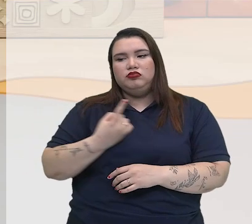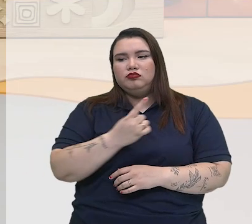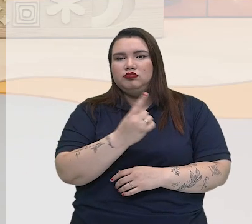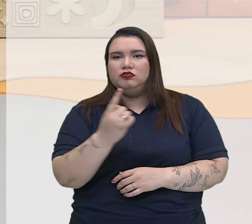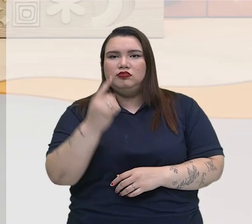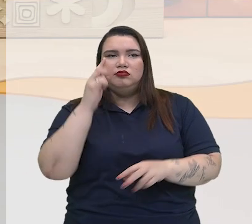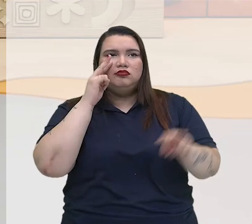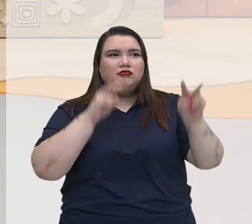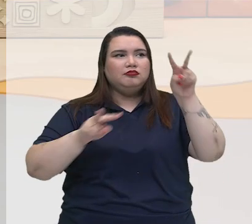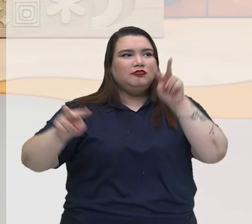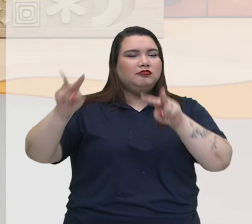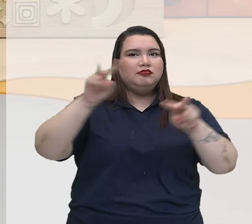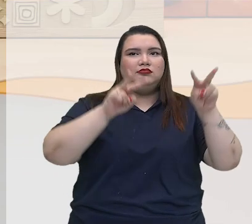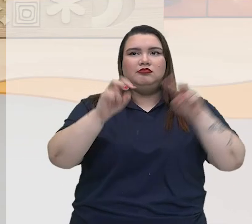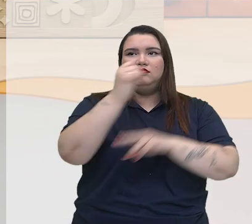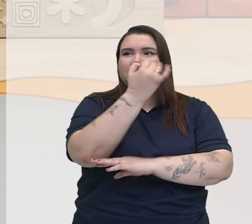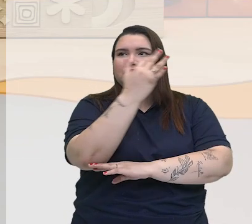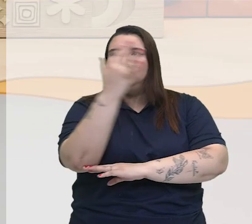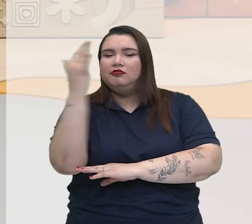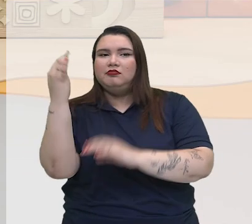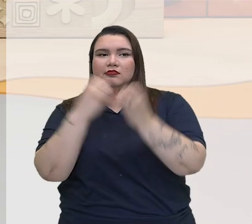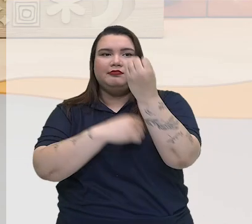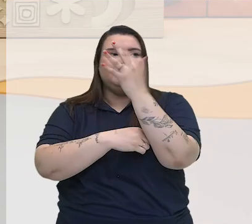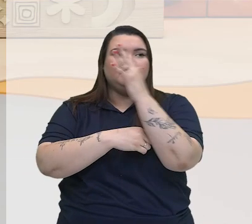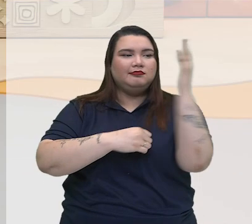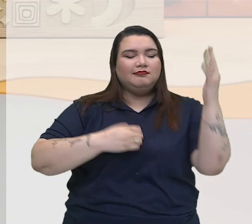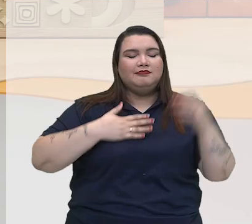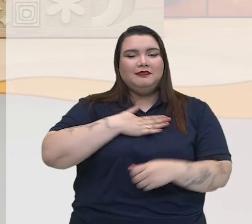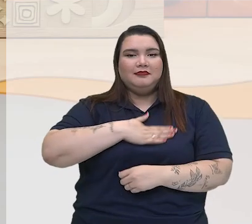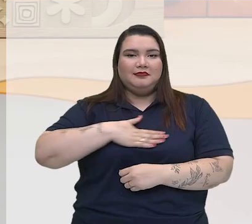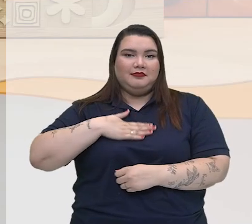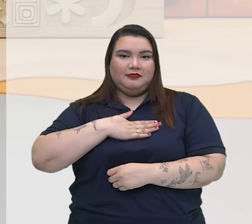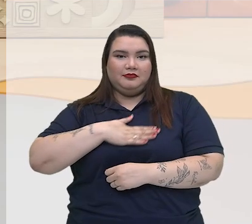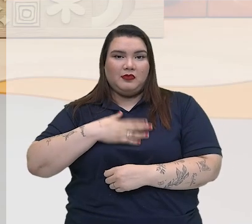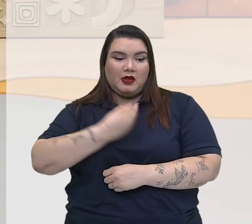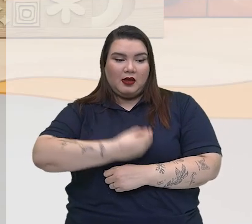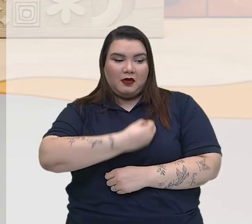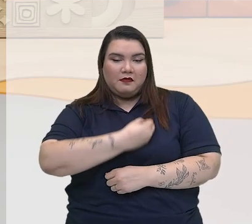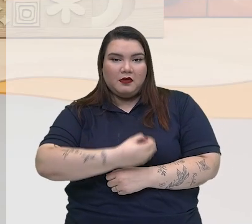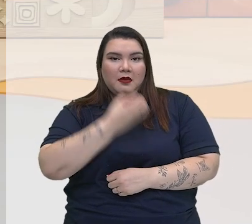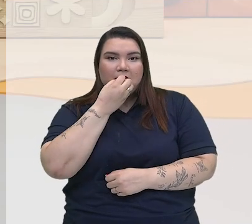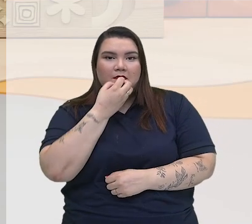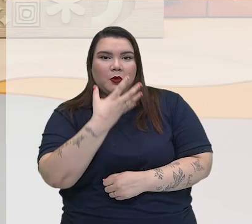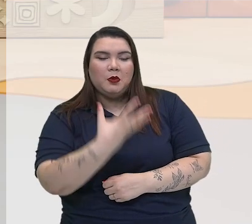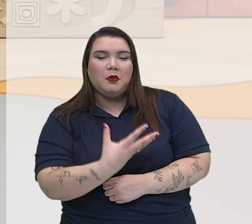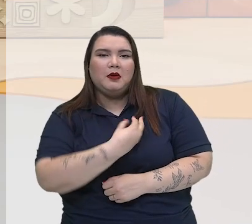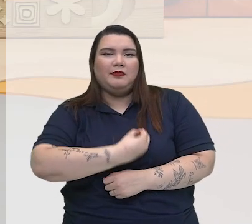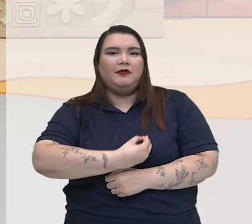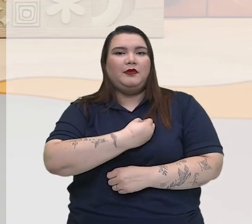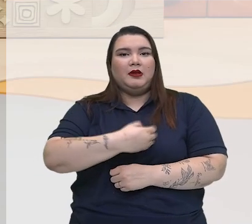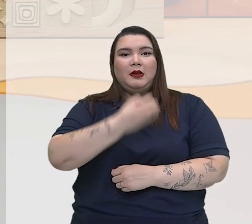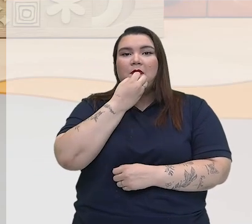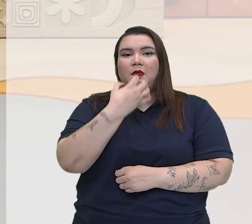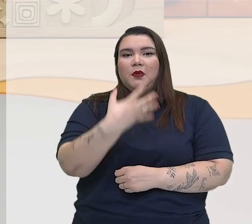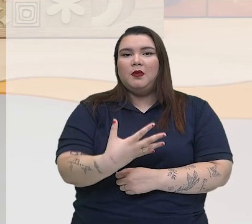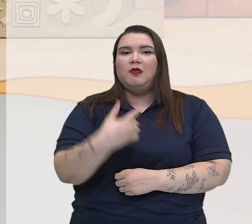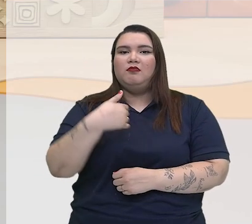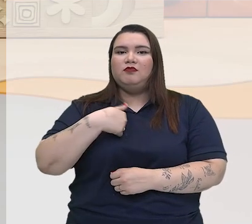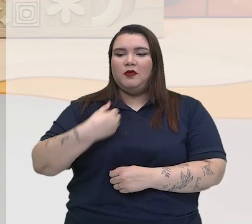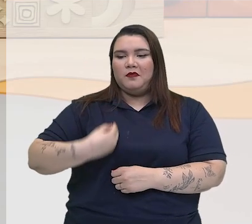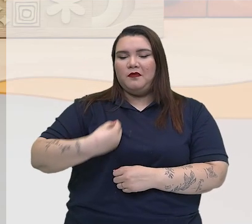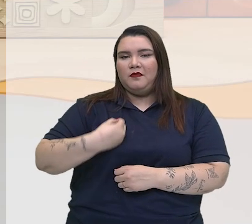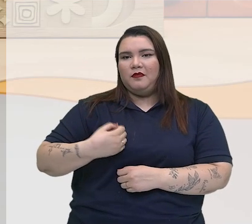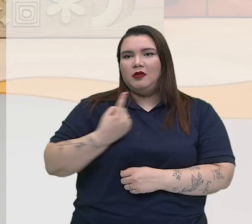meu sertão. Que vida boa, oh, oh, que vida boa. Sapo caiu na lagoa, sou eu